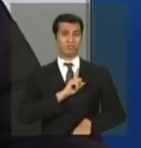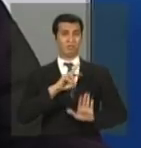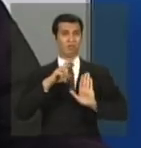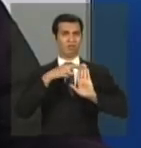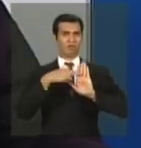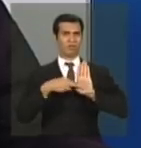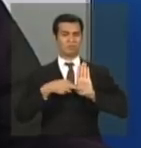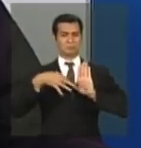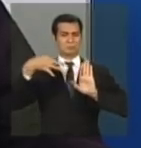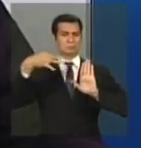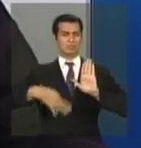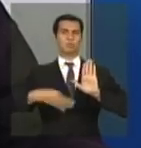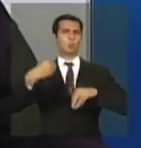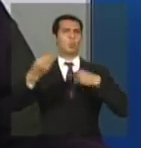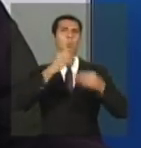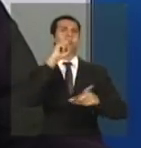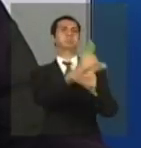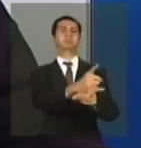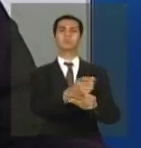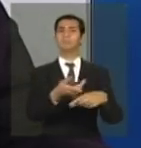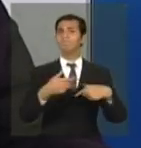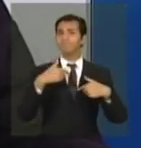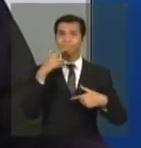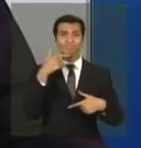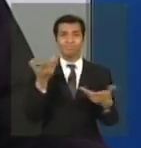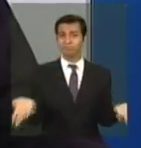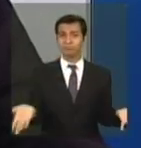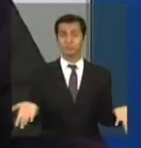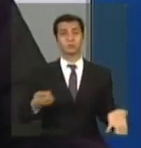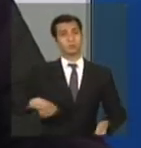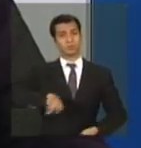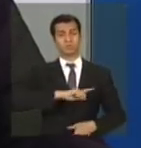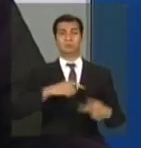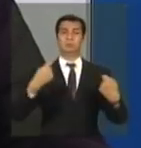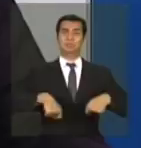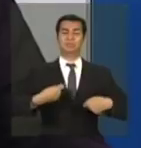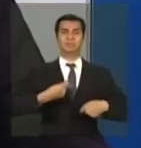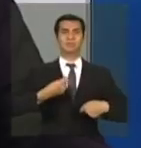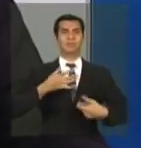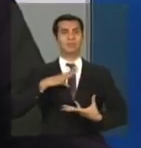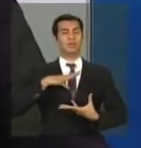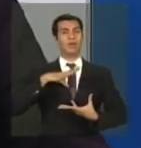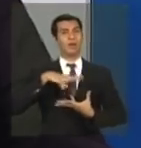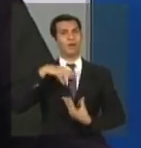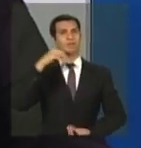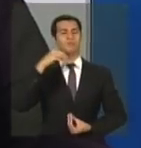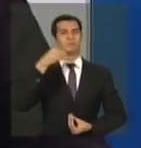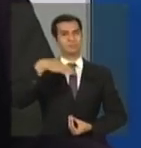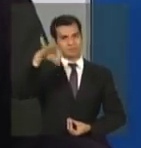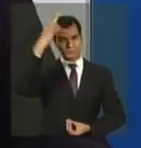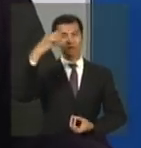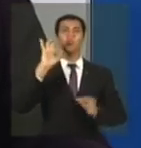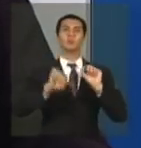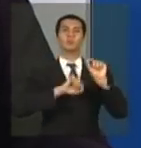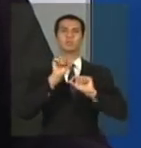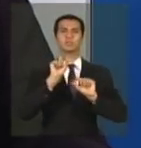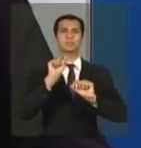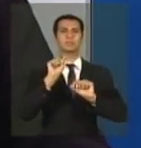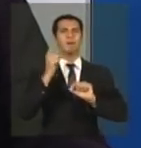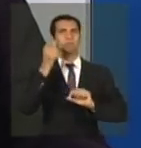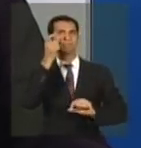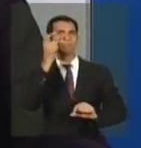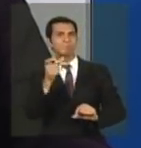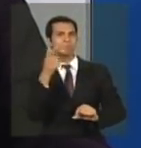pessoas. Nós temos que botar o nosso espírito, nossa habilidade de detetive,